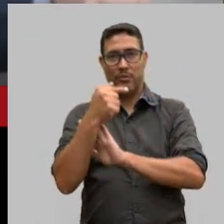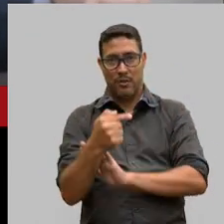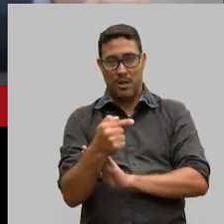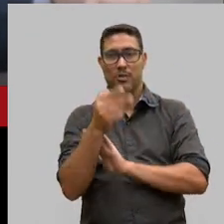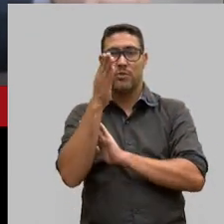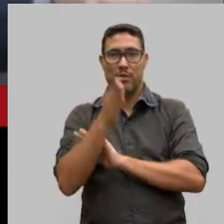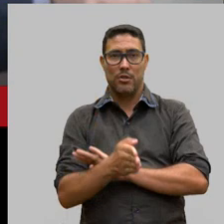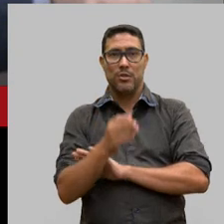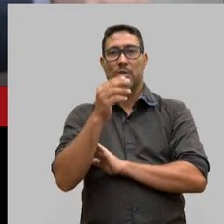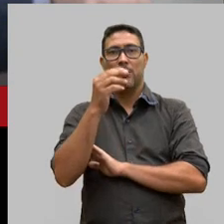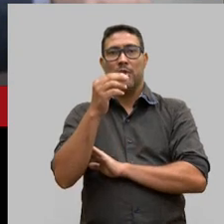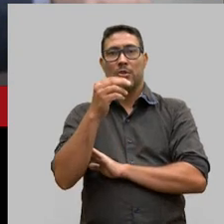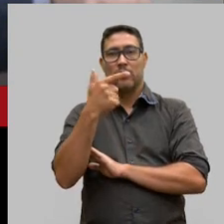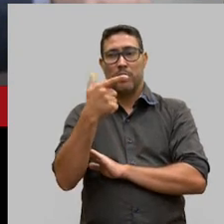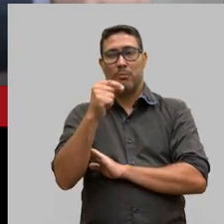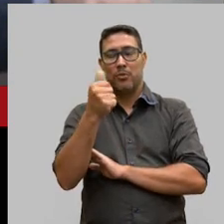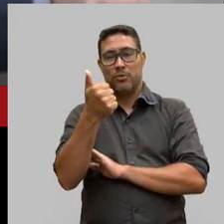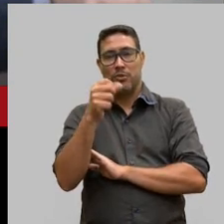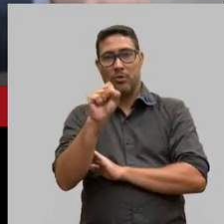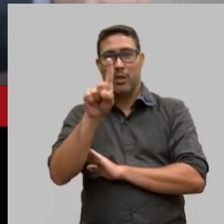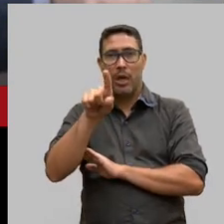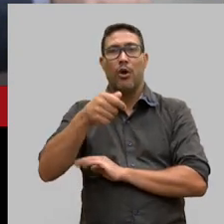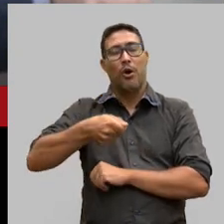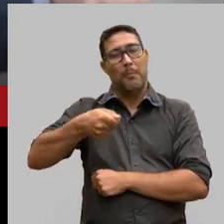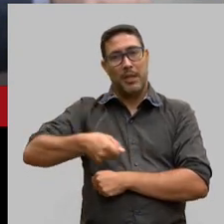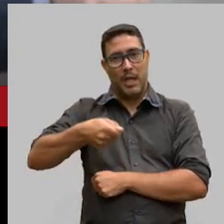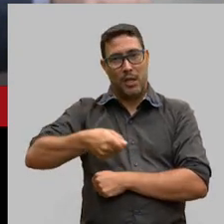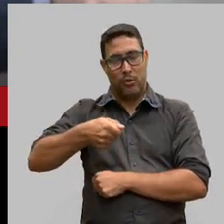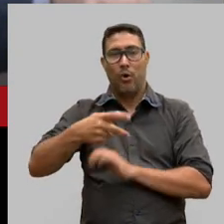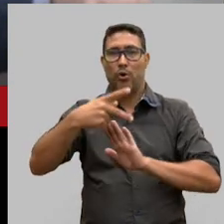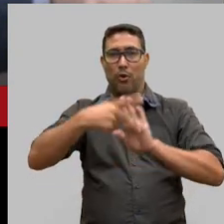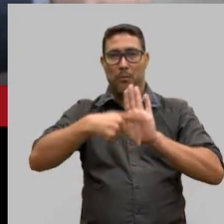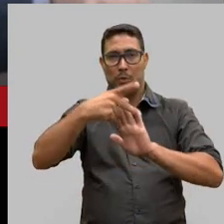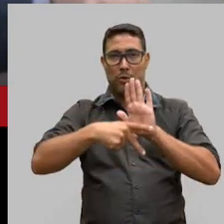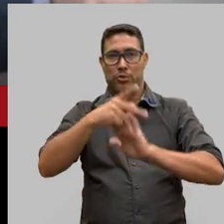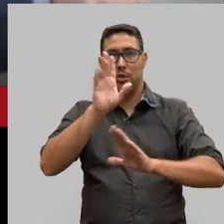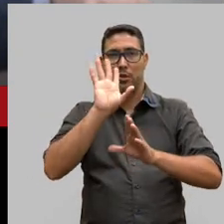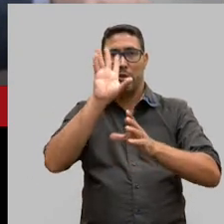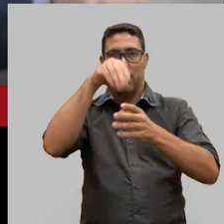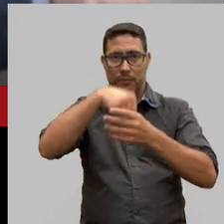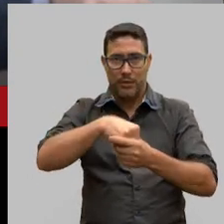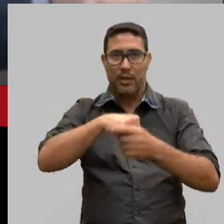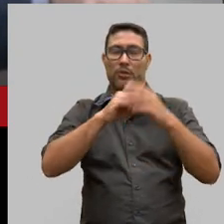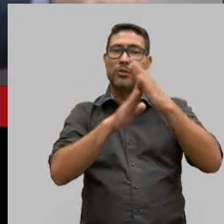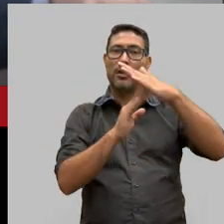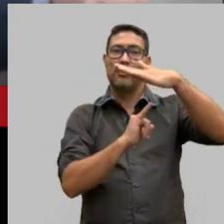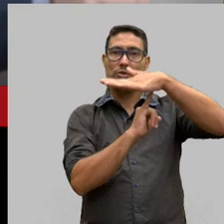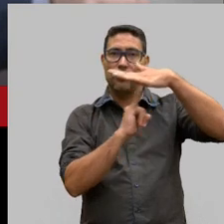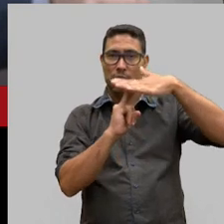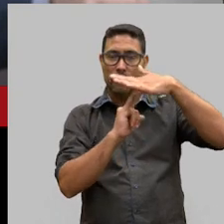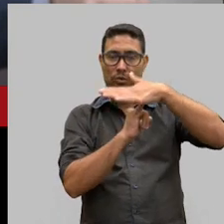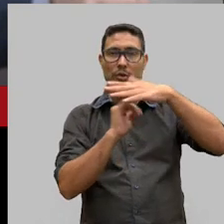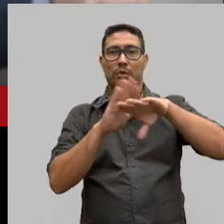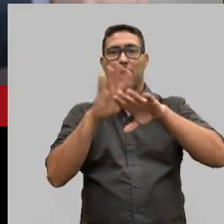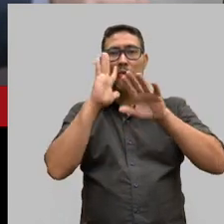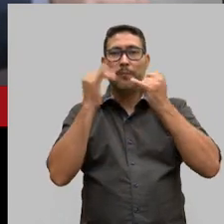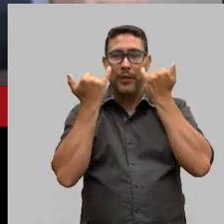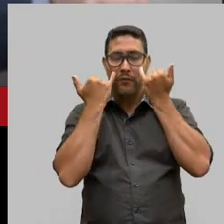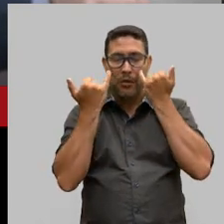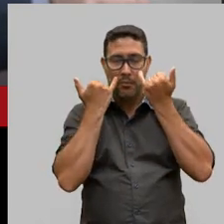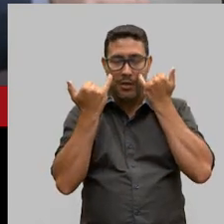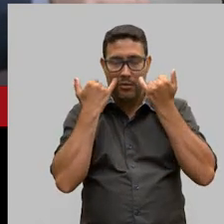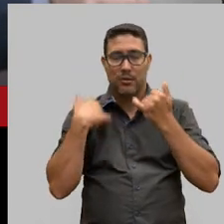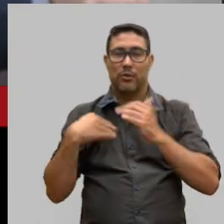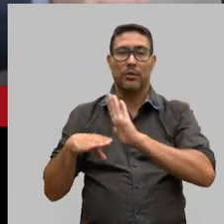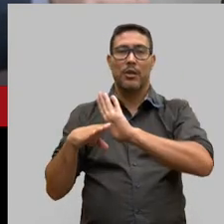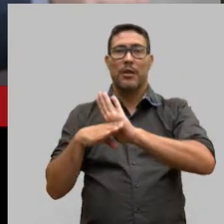2018 tornando obrigatório o projeto dentro das das instituições levando informação e assistência